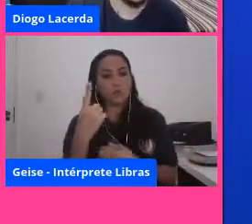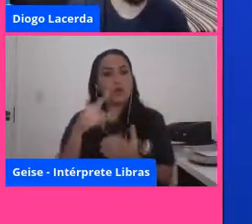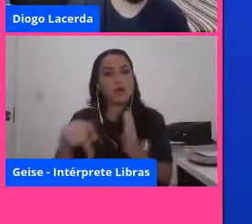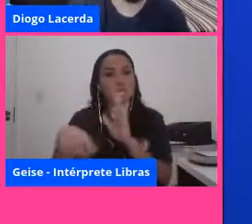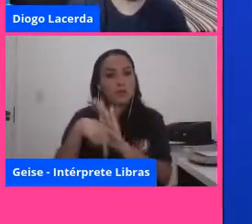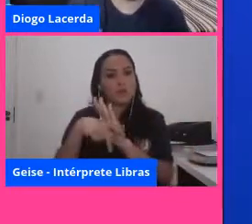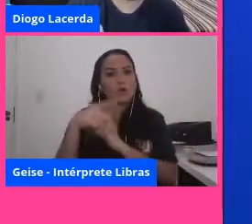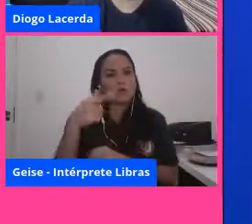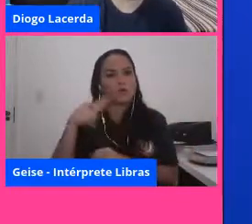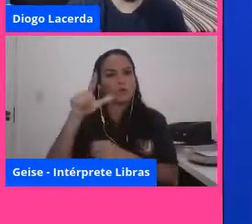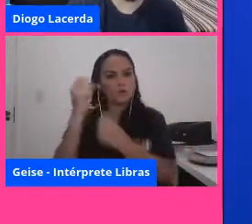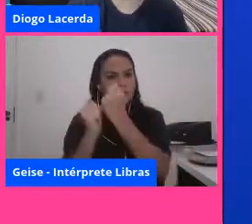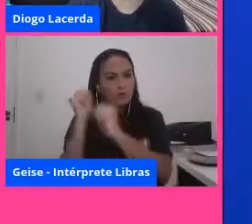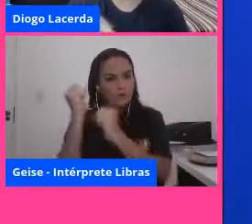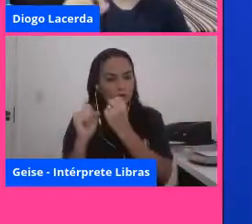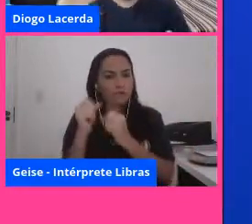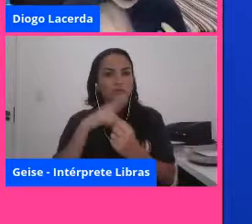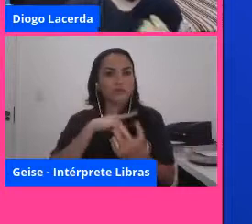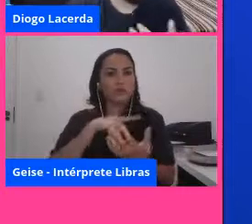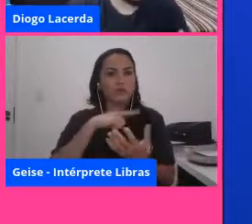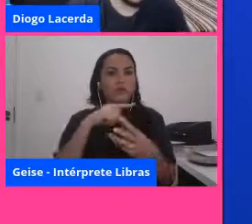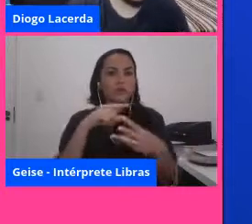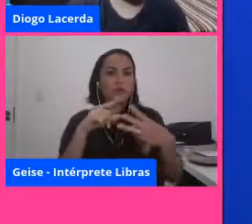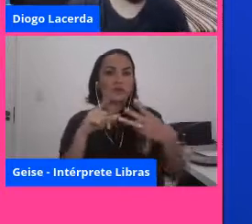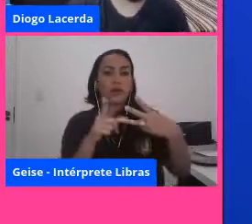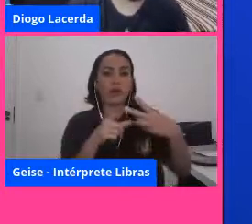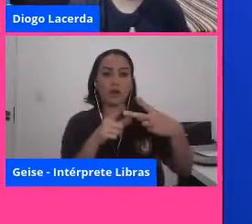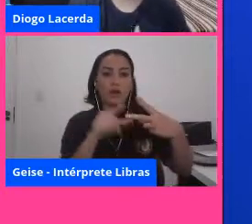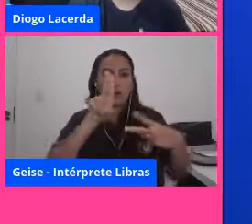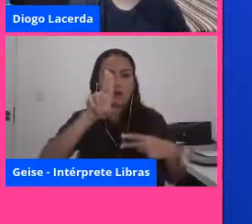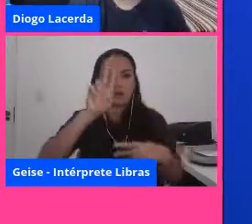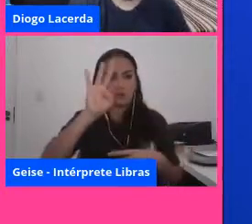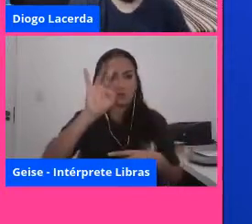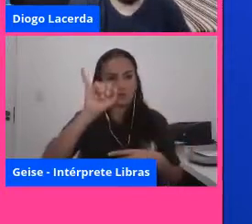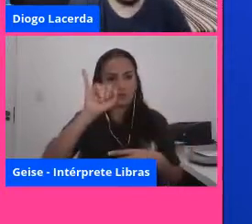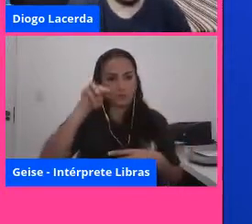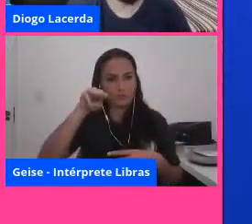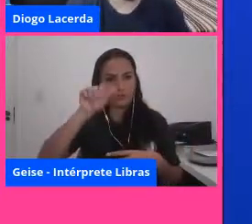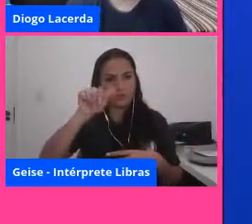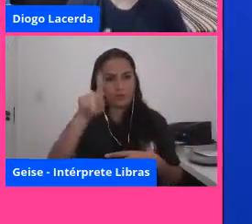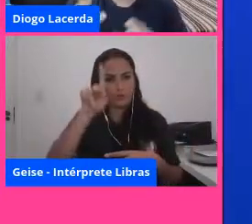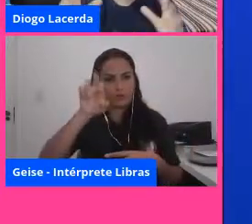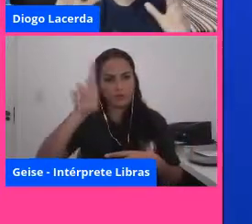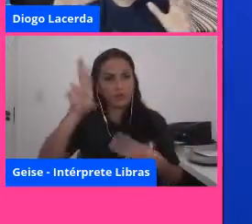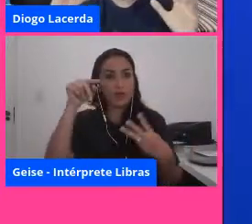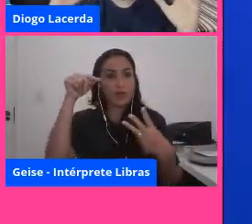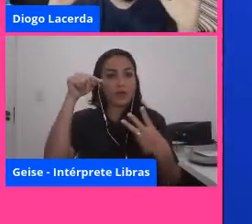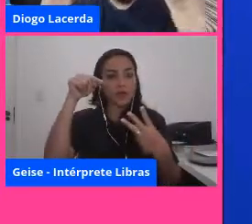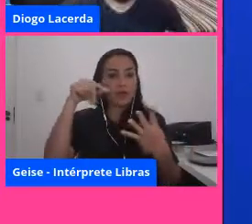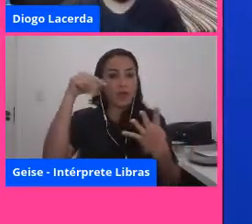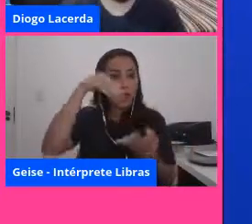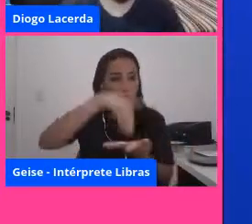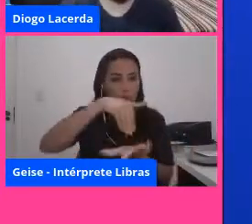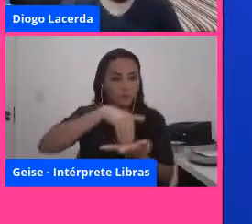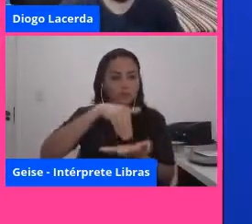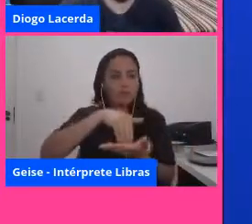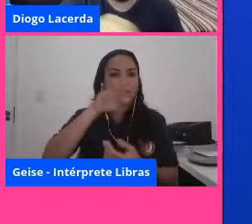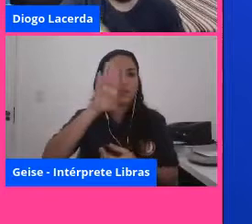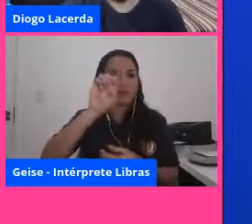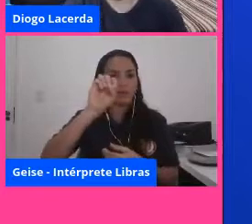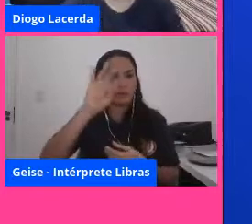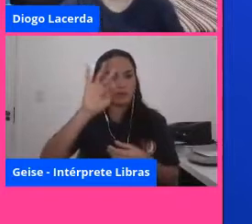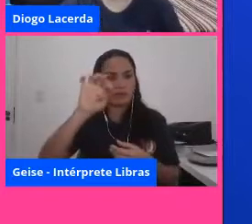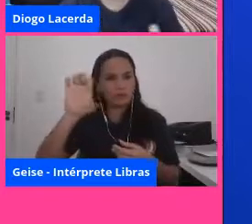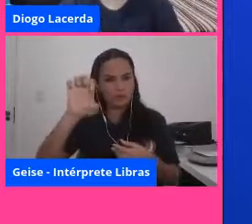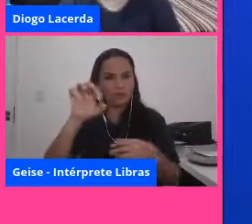uma 7S3, tenho uma Ultimaker e tenho uma MakerBot. Então, eu trabalho com essas 4. Então, a ideia da impressão é essa. Você vai derreter